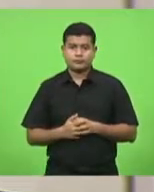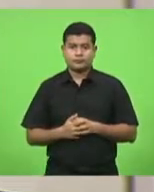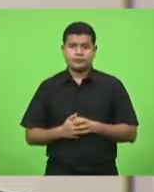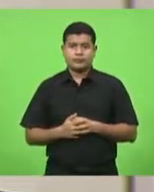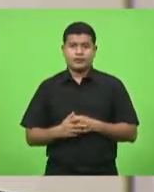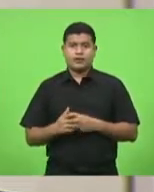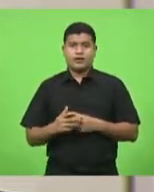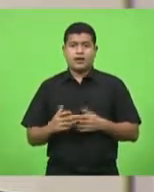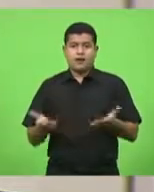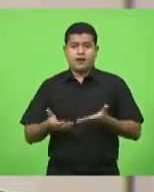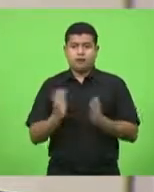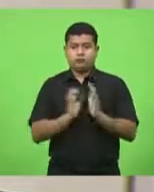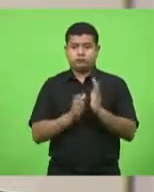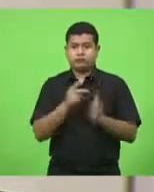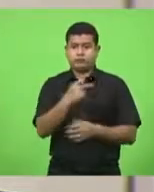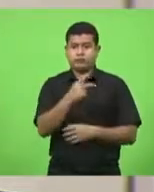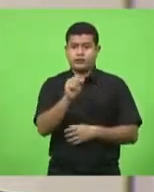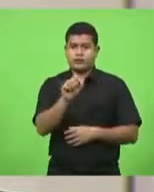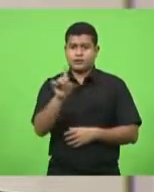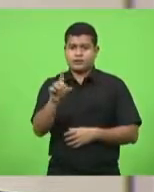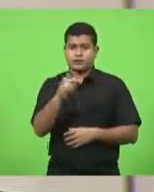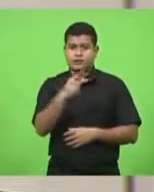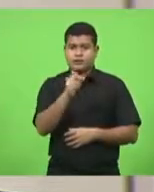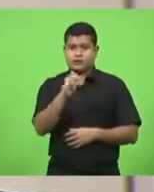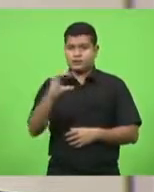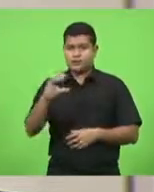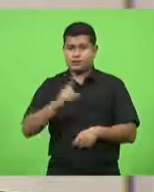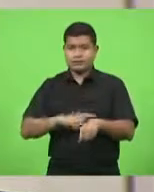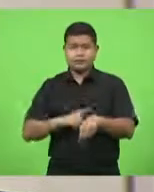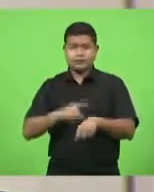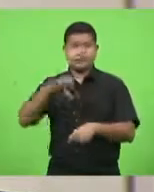Partido PSD-PSC por 9 minutos.